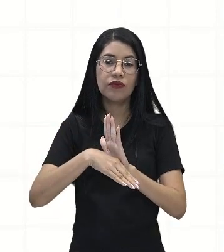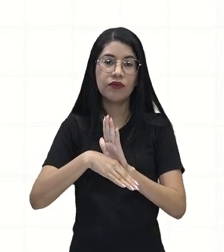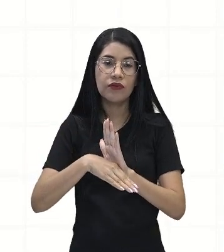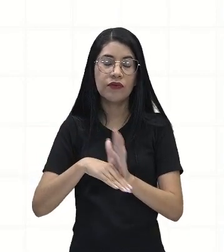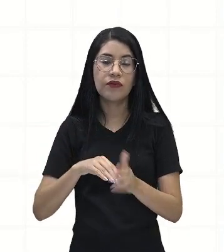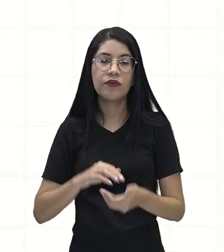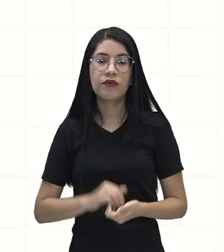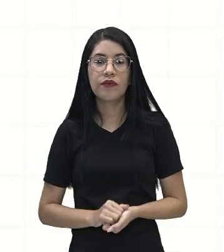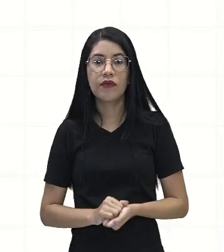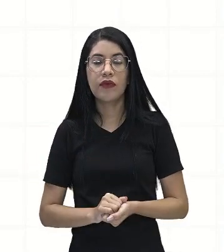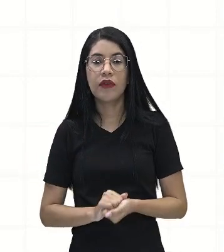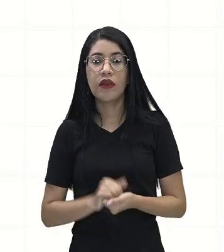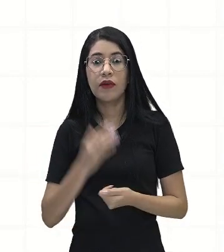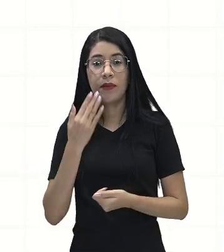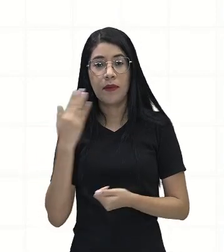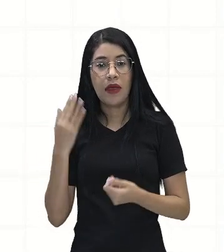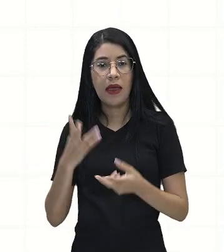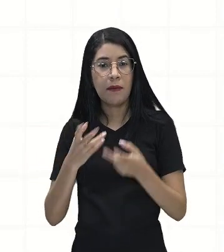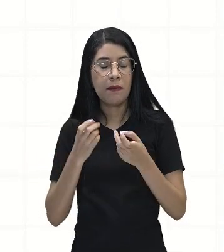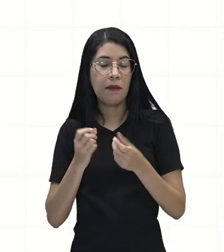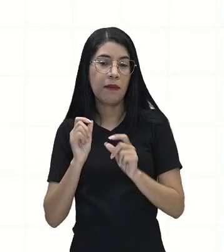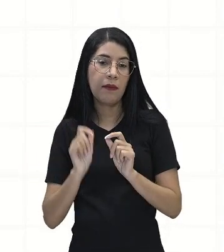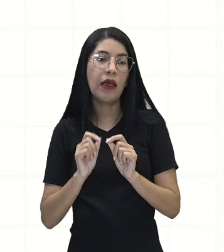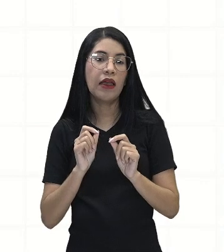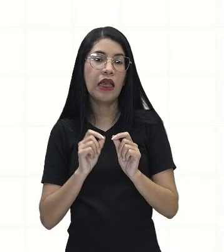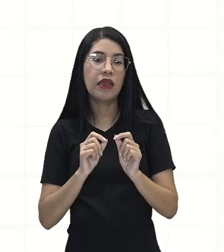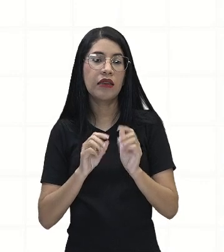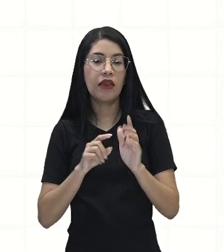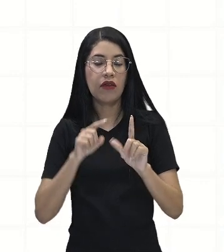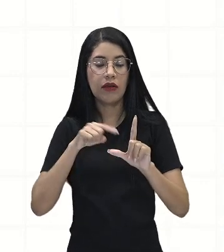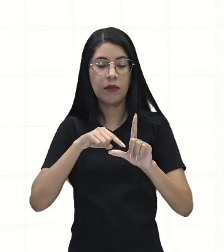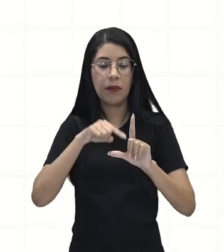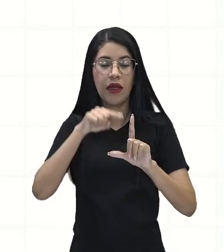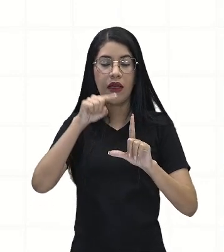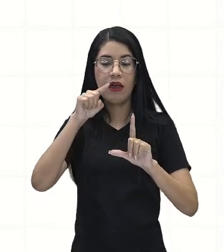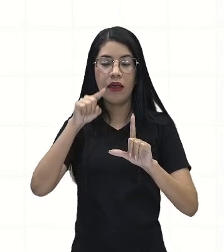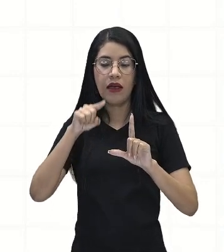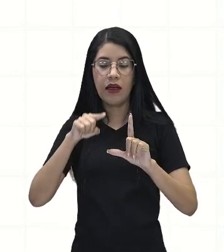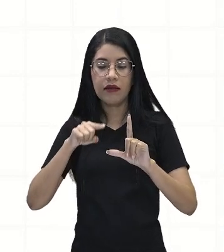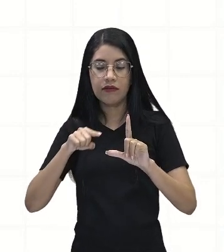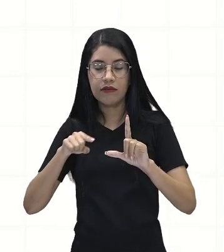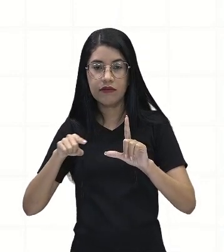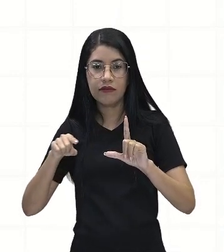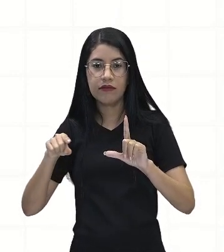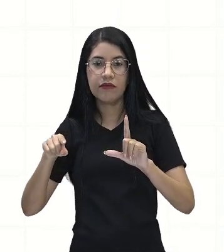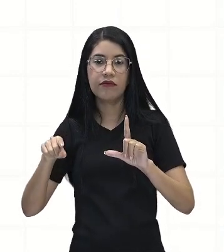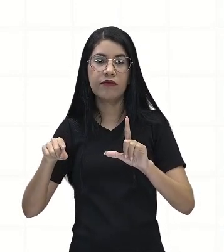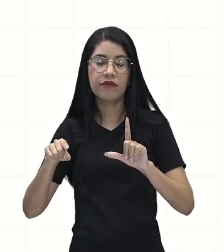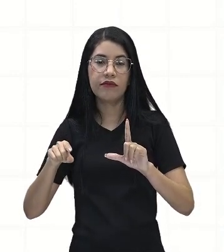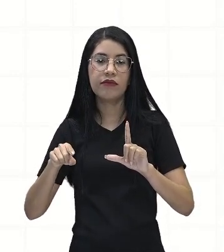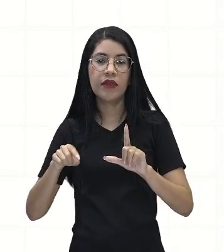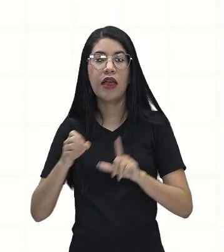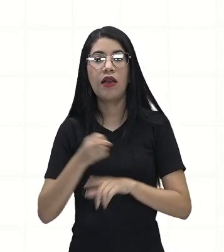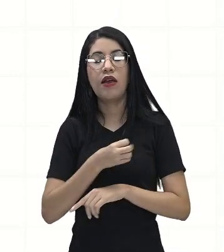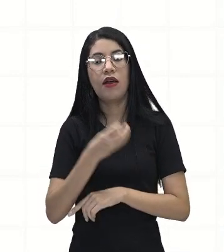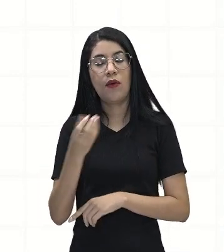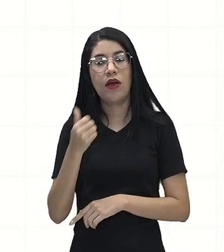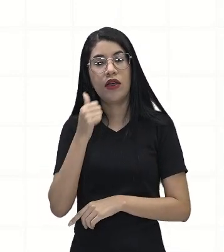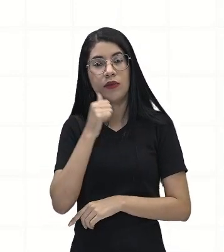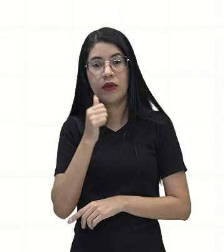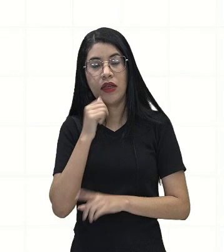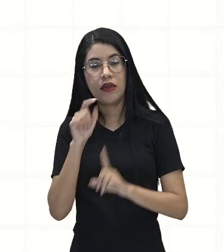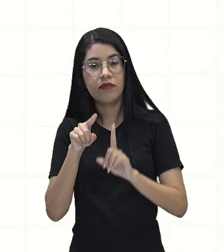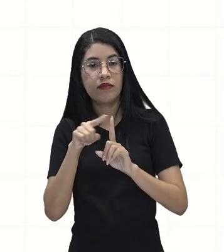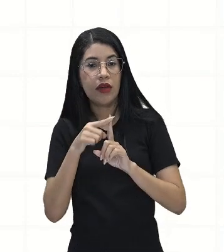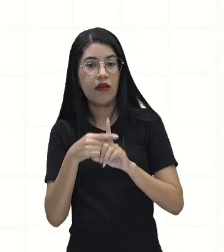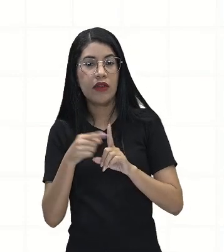aí as linhas representando, né, essa taxa de fecundidade no